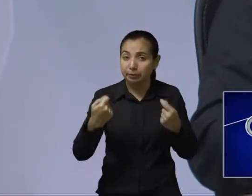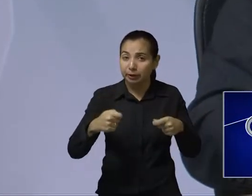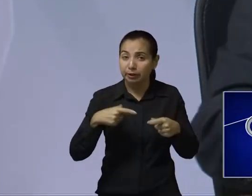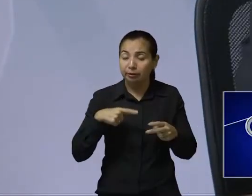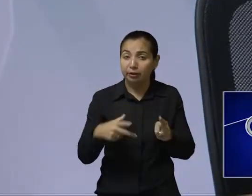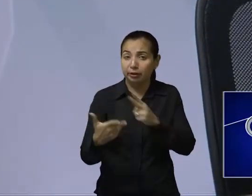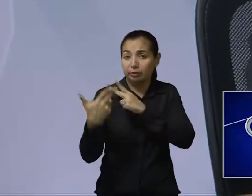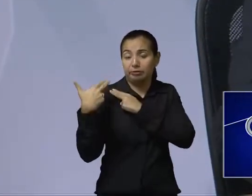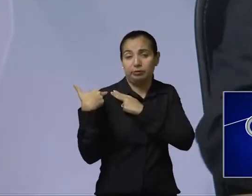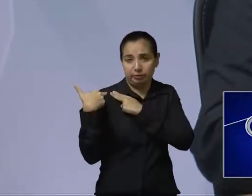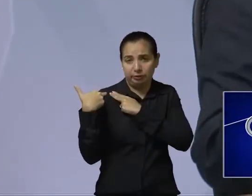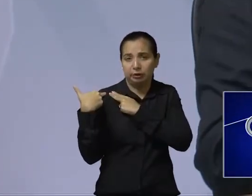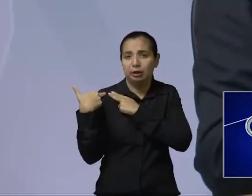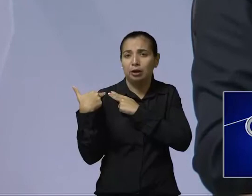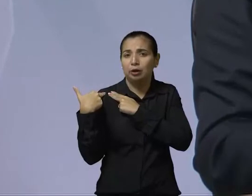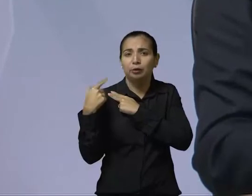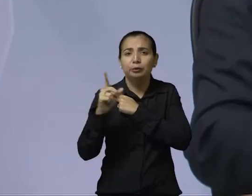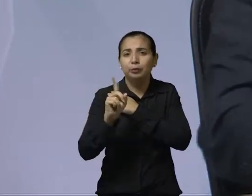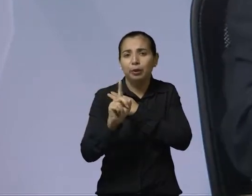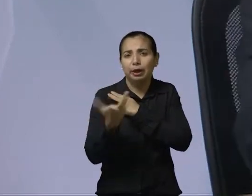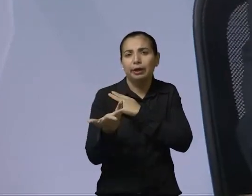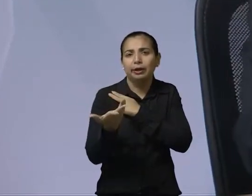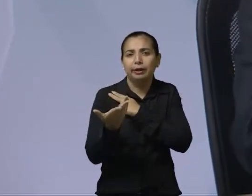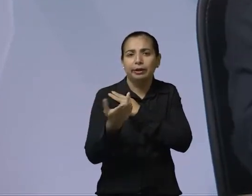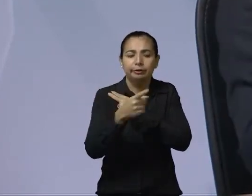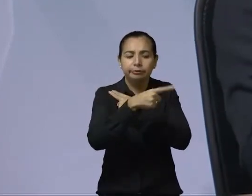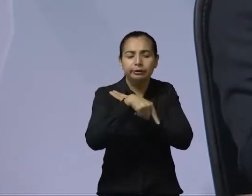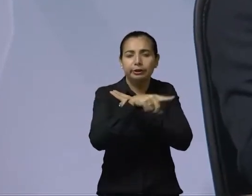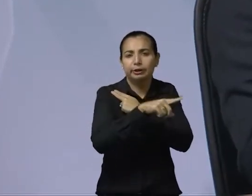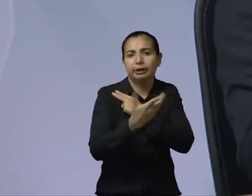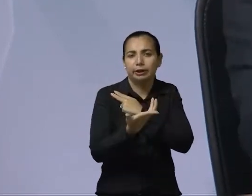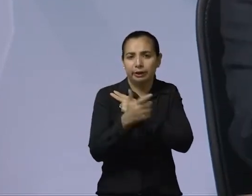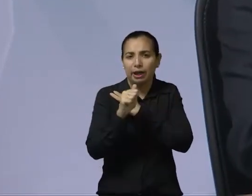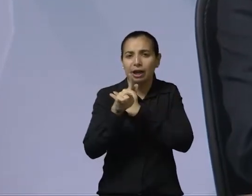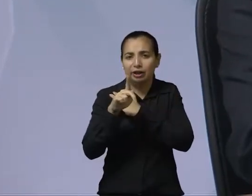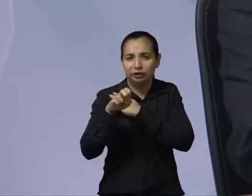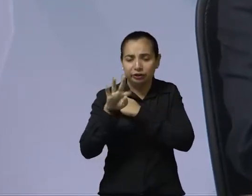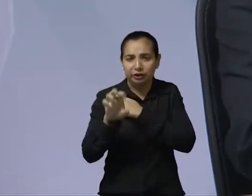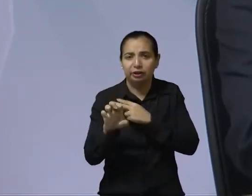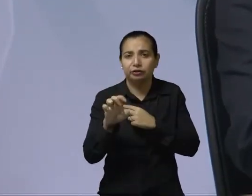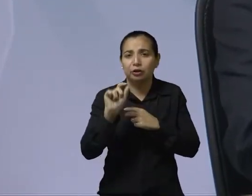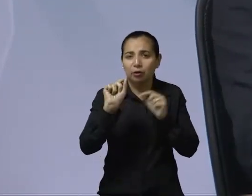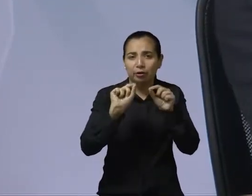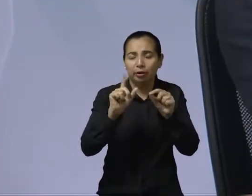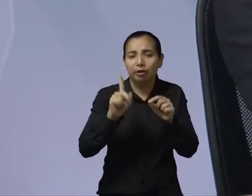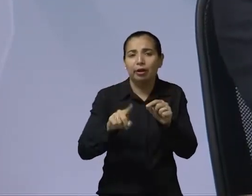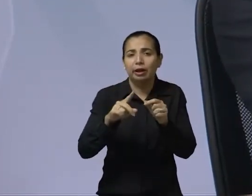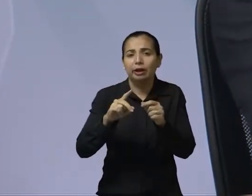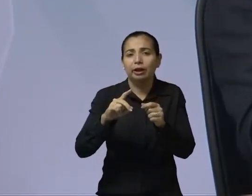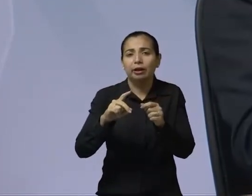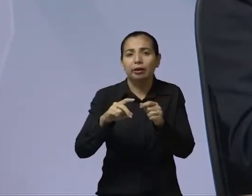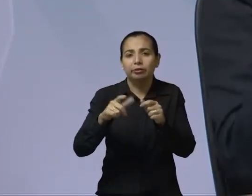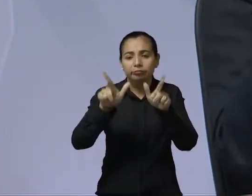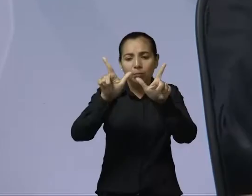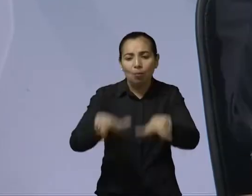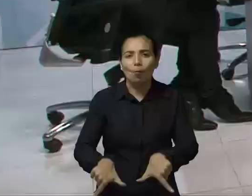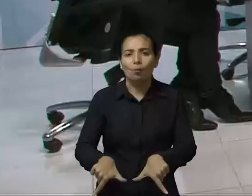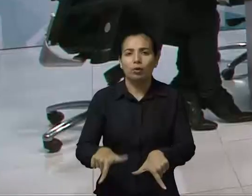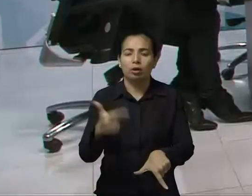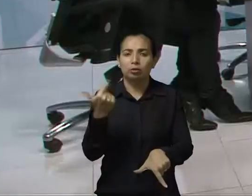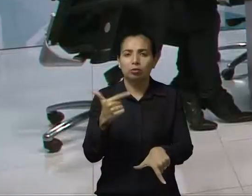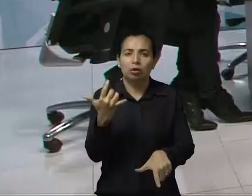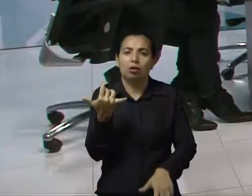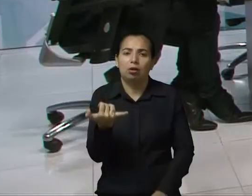também que já não seria mais dele, que é de desarmar o custodiado. Então, estão tentando proteger porque não